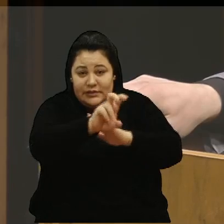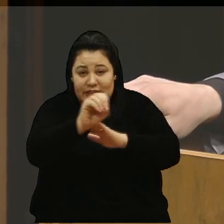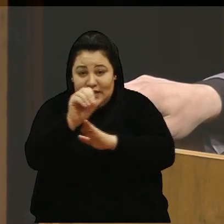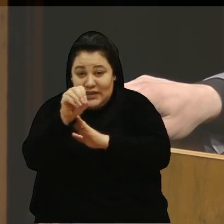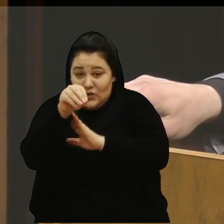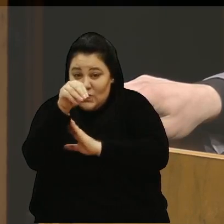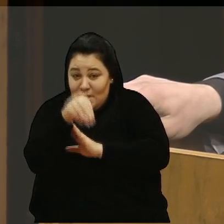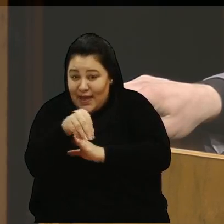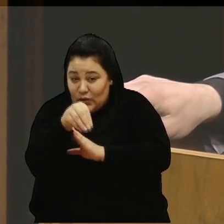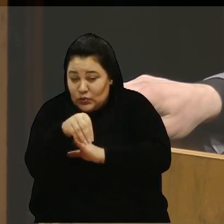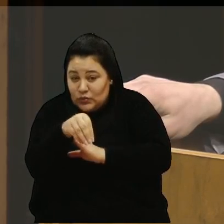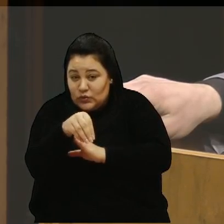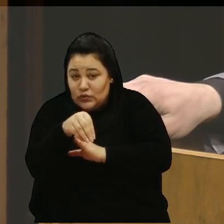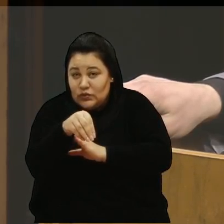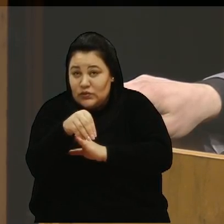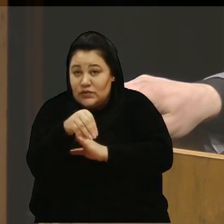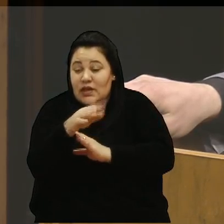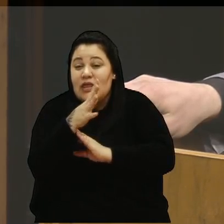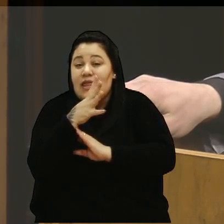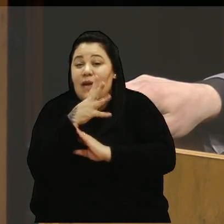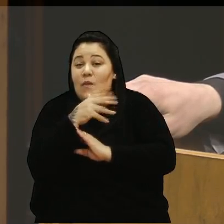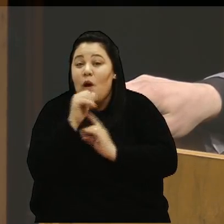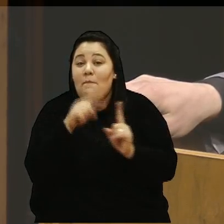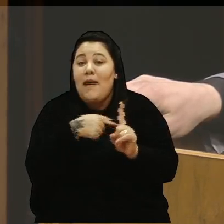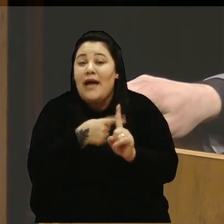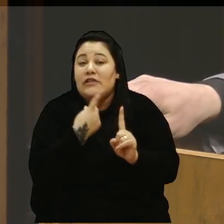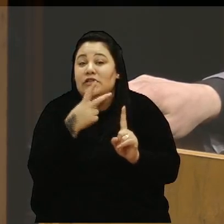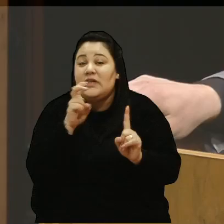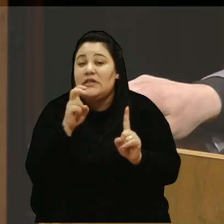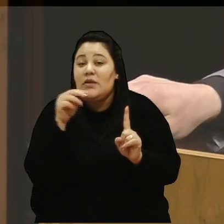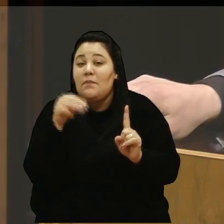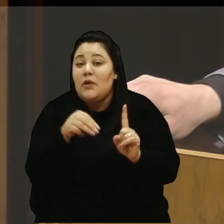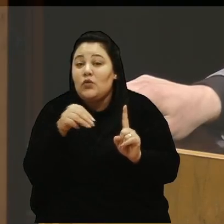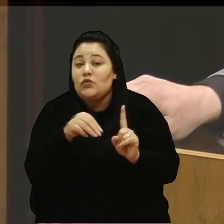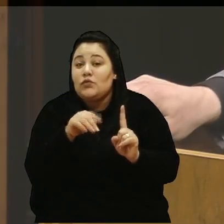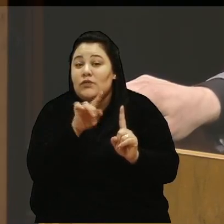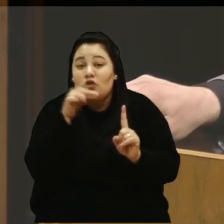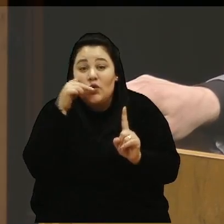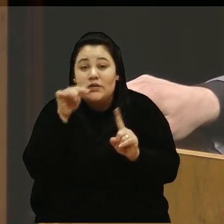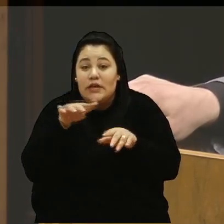500 metros, que demora mais de 15 minutos para você atravessar.